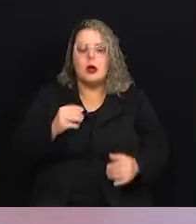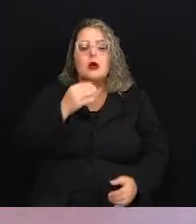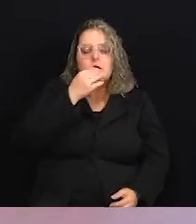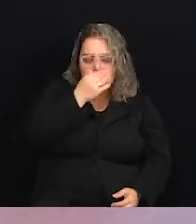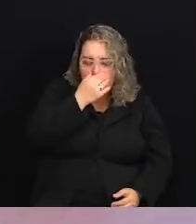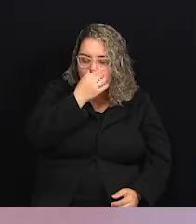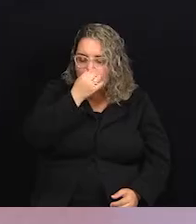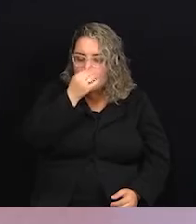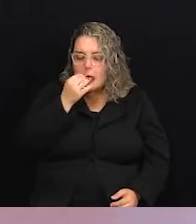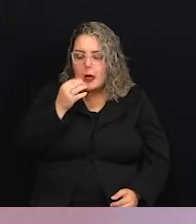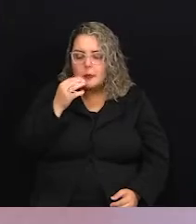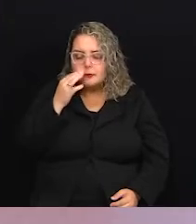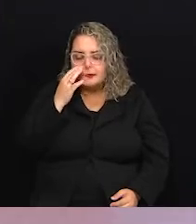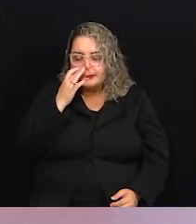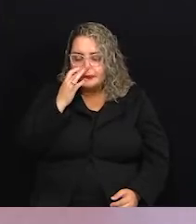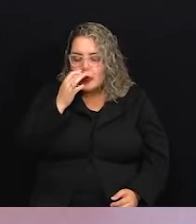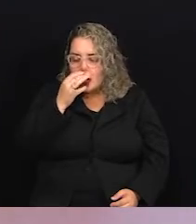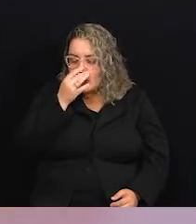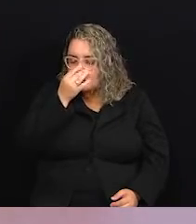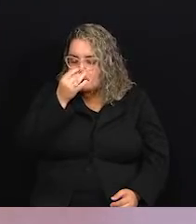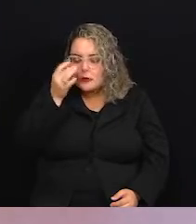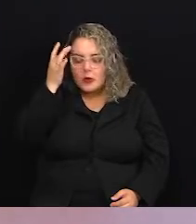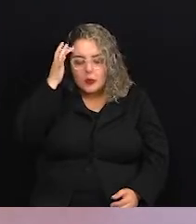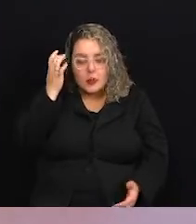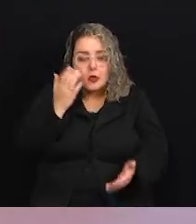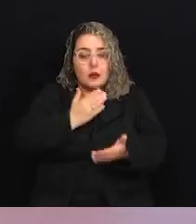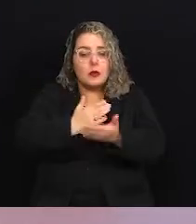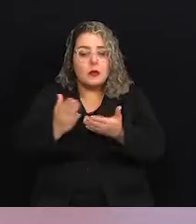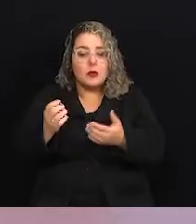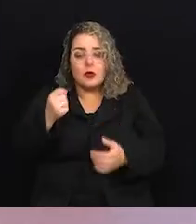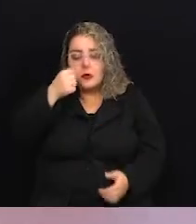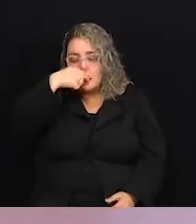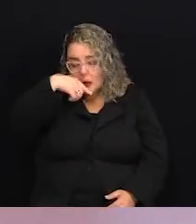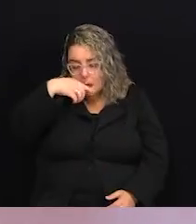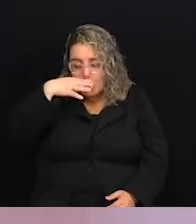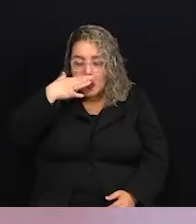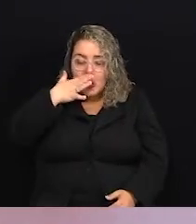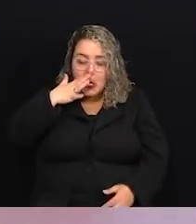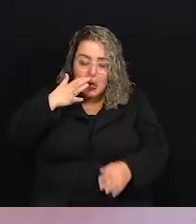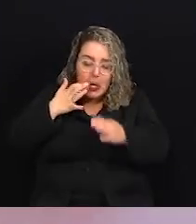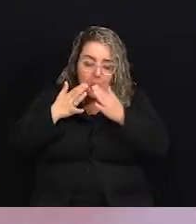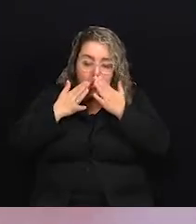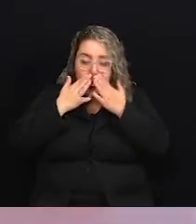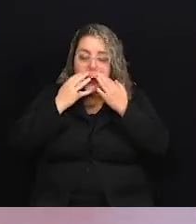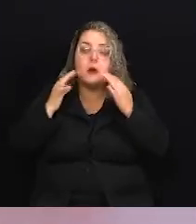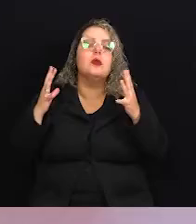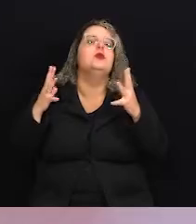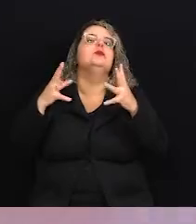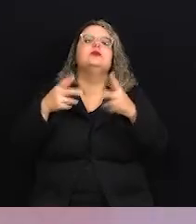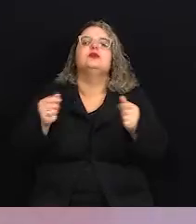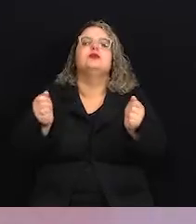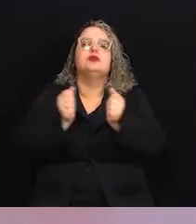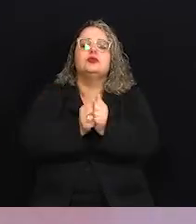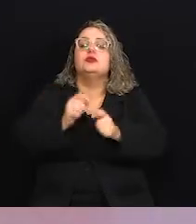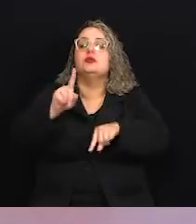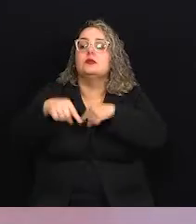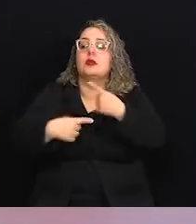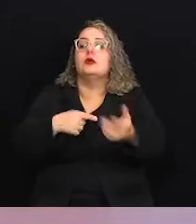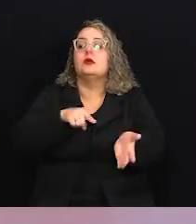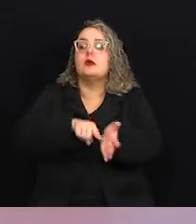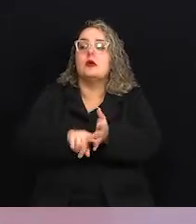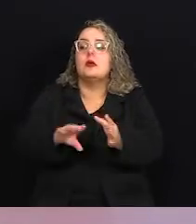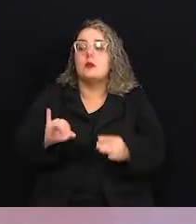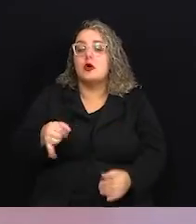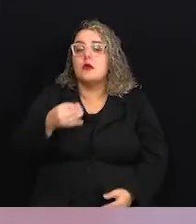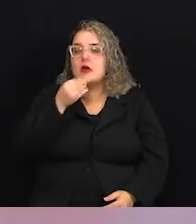espirro ali, aí o nariz entope hoje, amanhã começa a sair a coriza, ou vem tudo de uma vez? E outra pergunta,